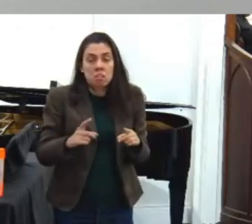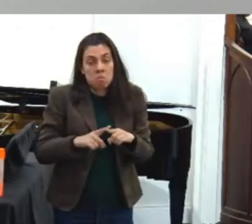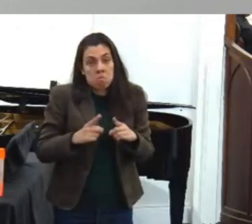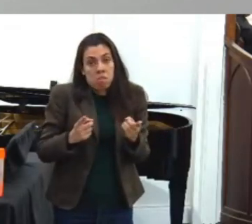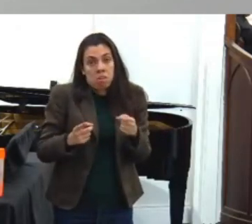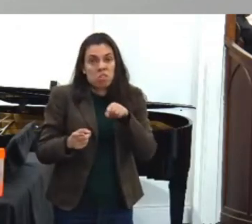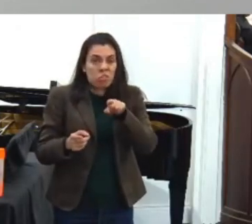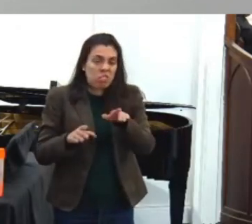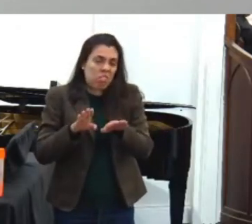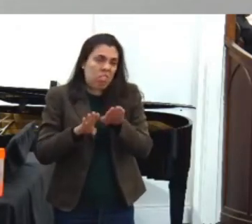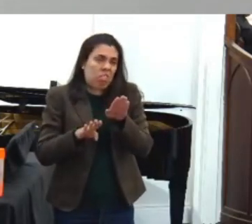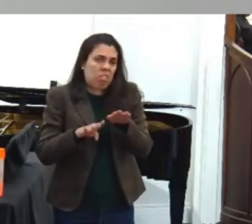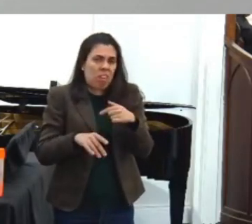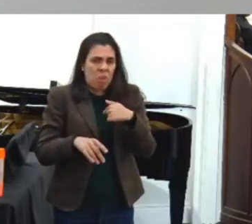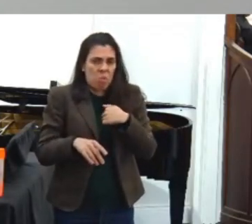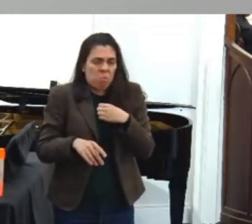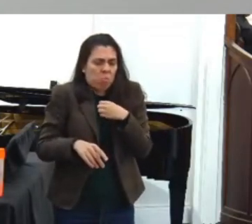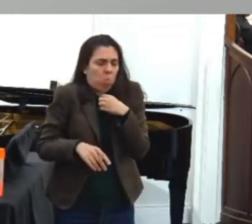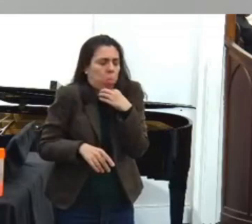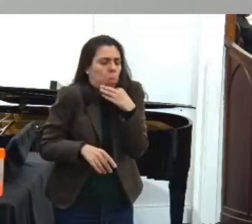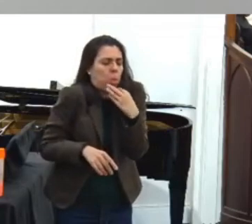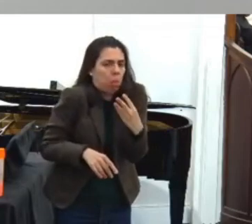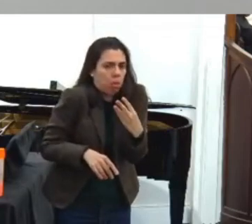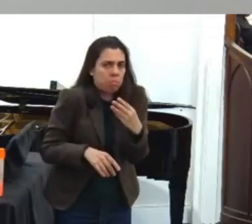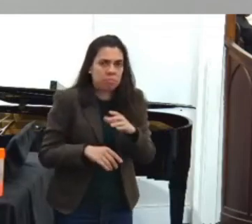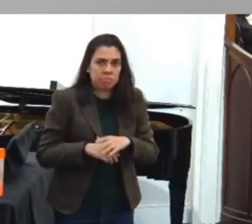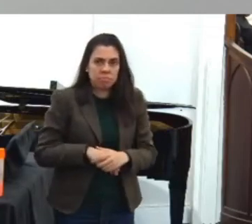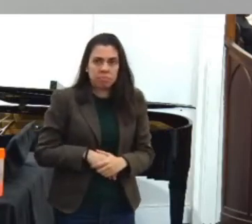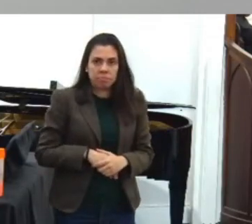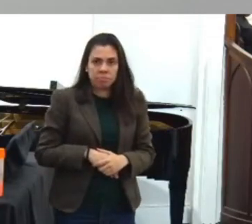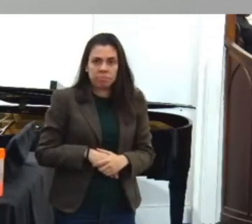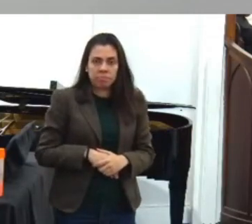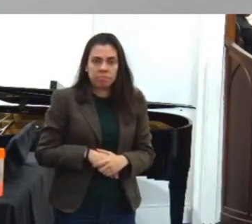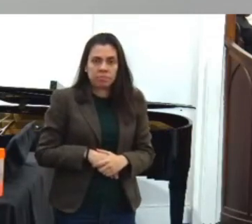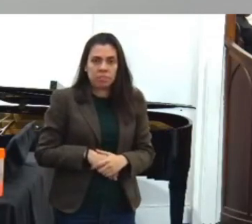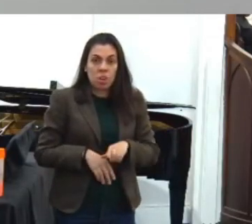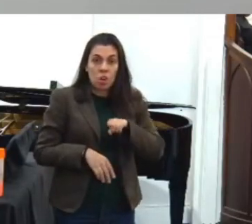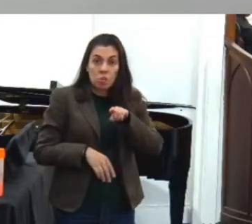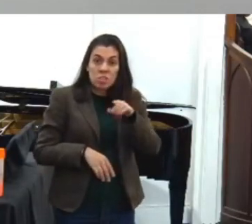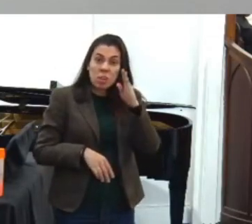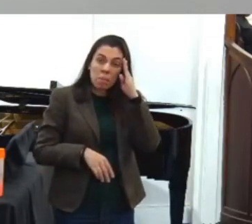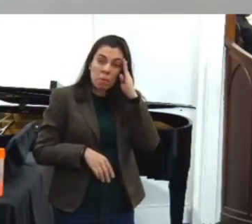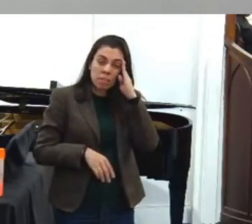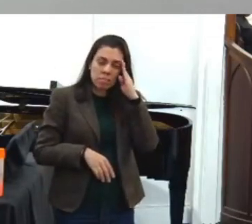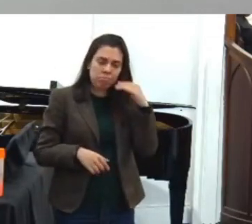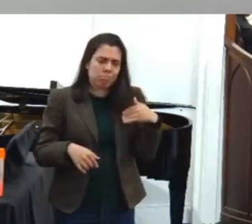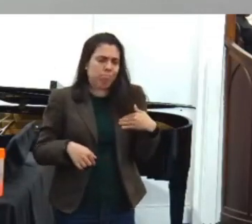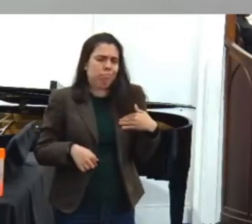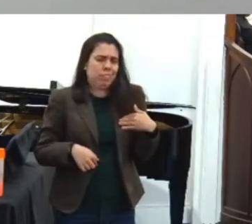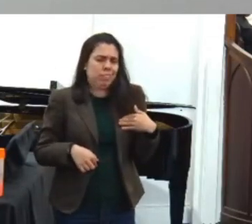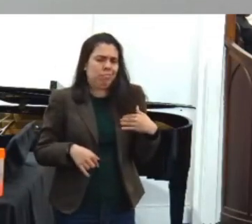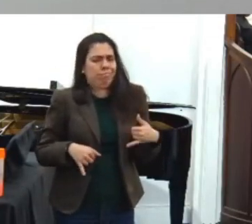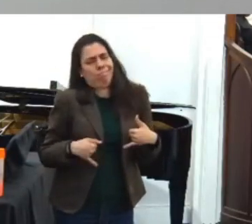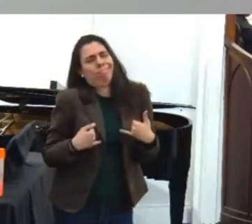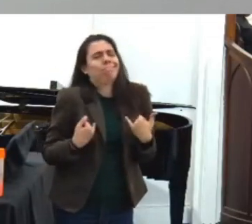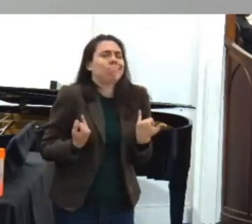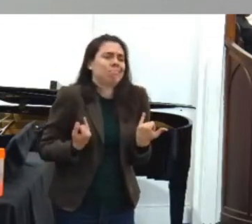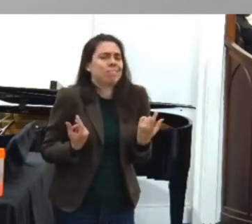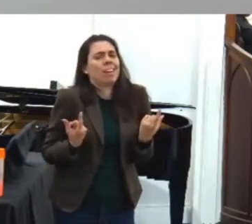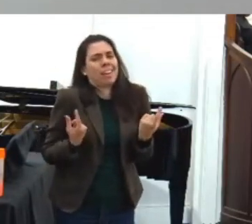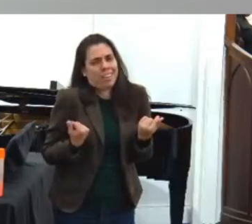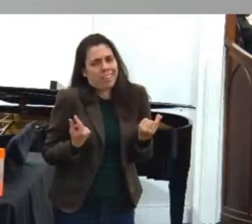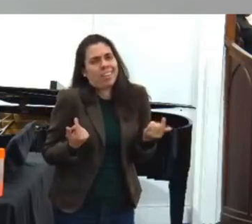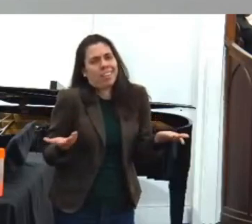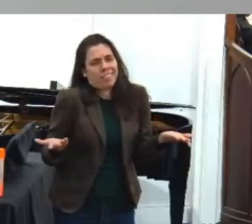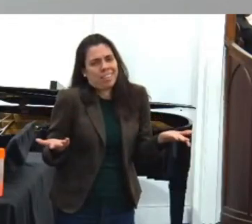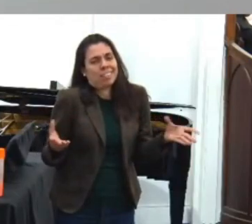minha boca. Você diz: eu sou rico, estou bem de vida e